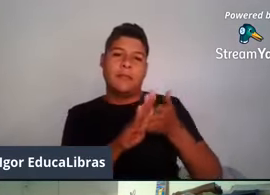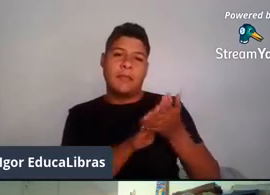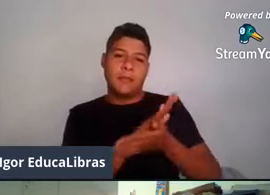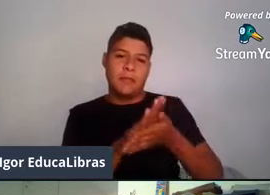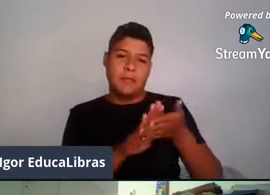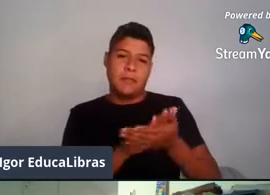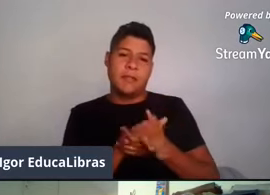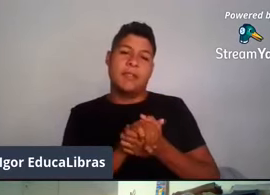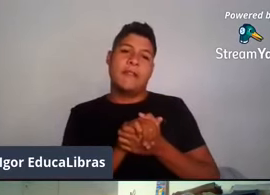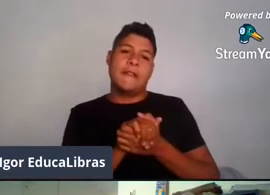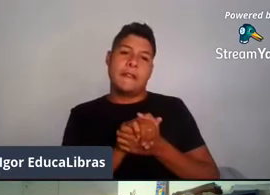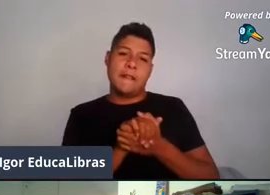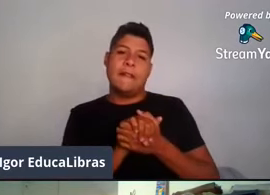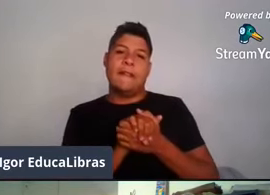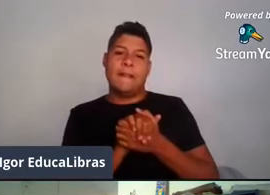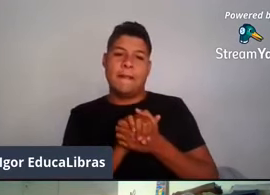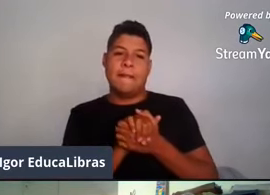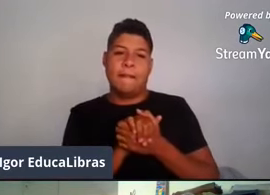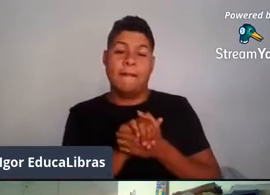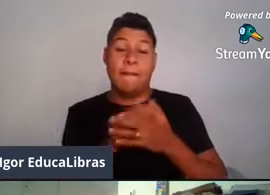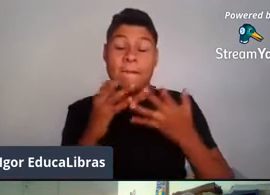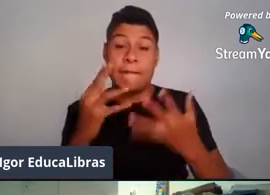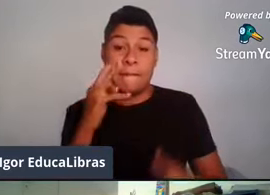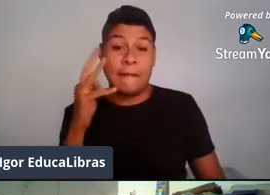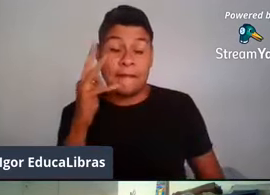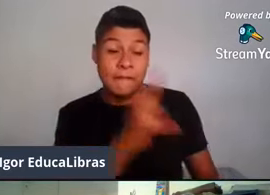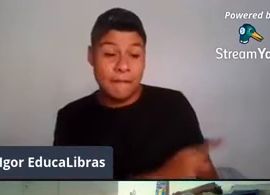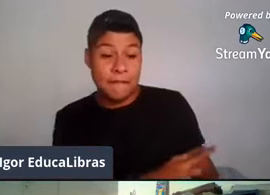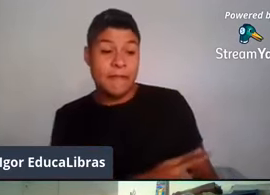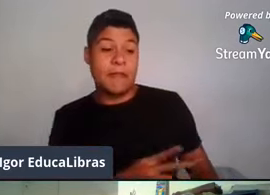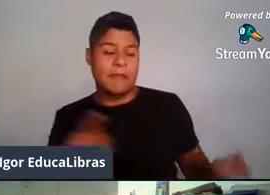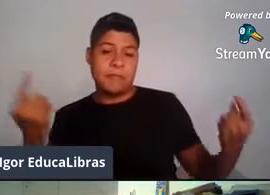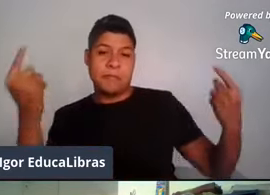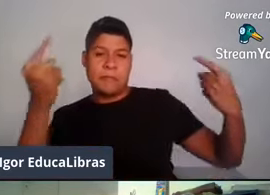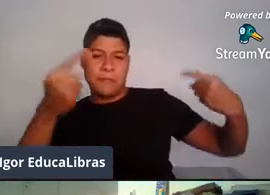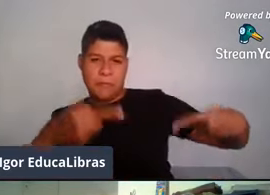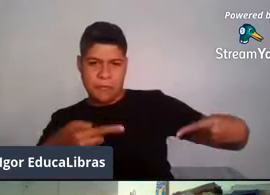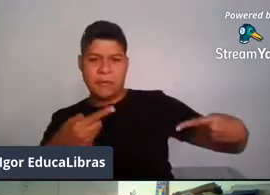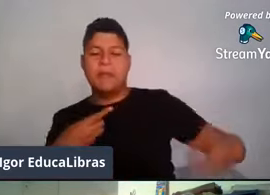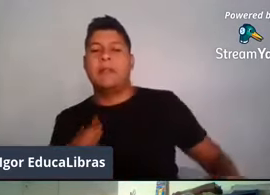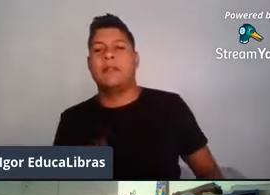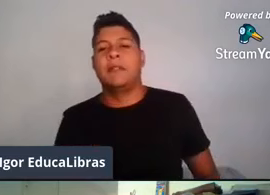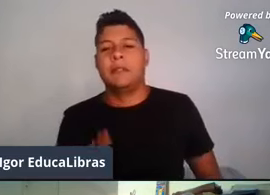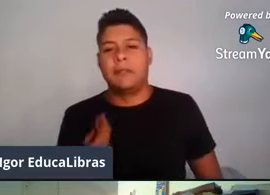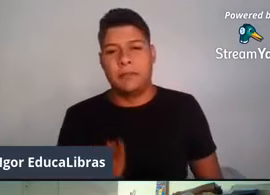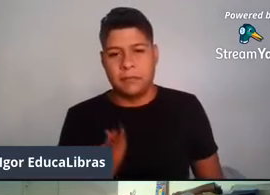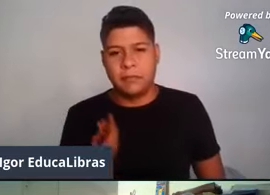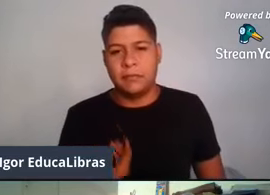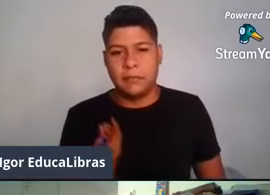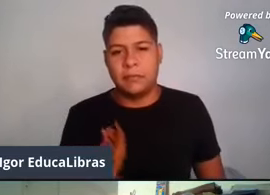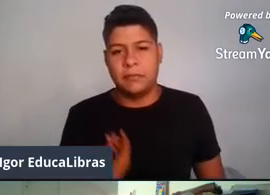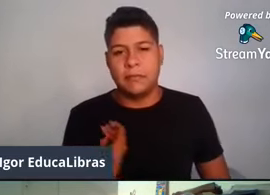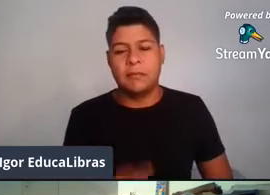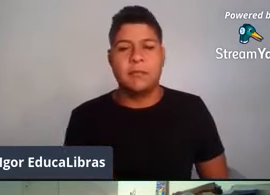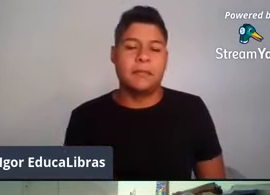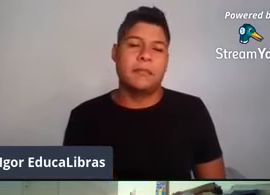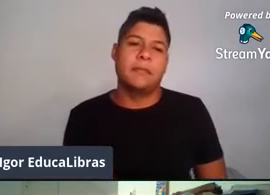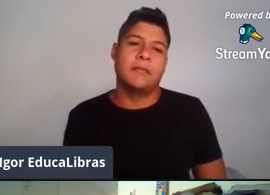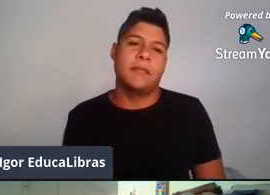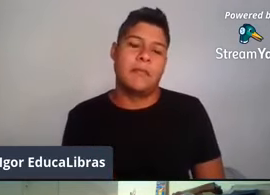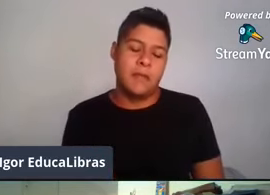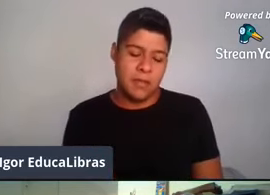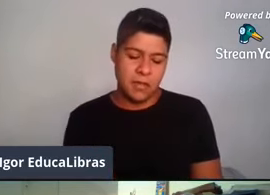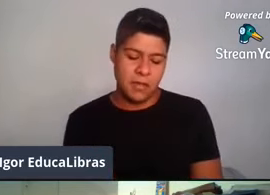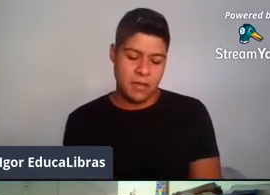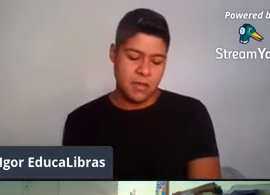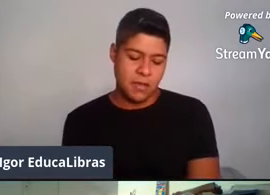Francisco. Então, você vê que a rivalidade continua existindo. Continua. O que continua existindo,